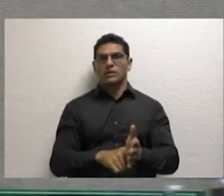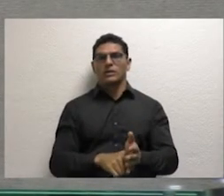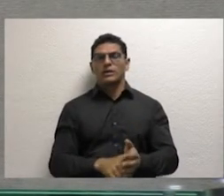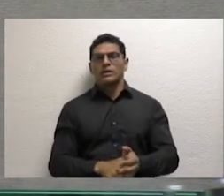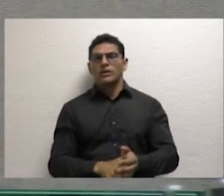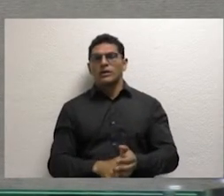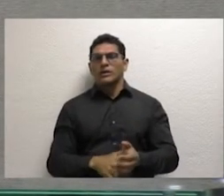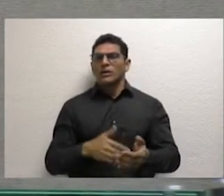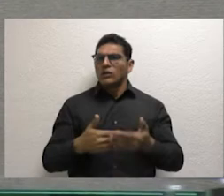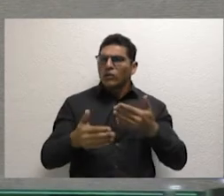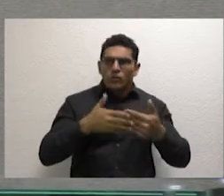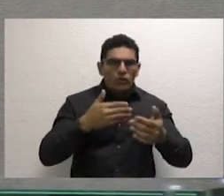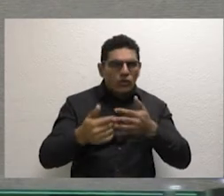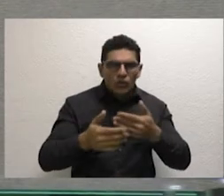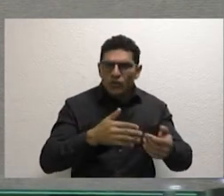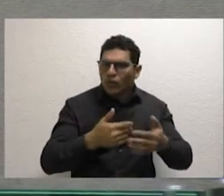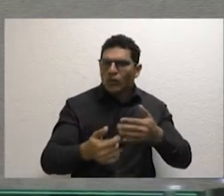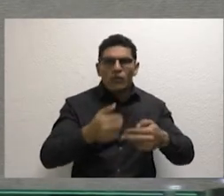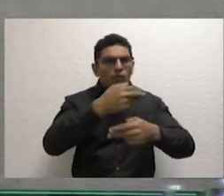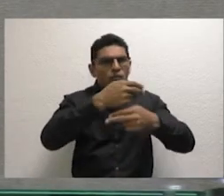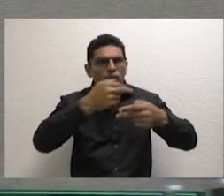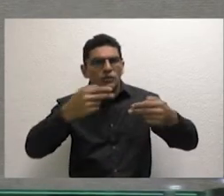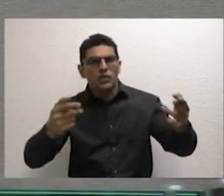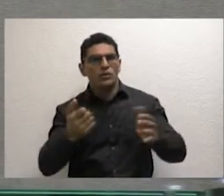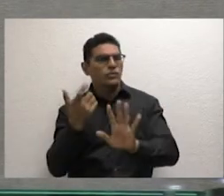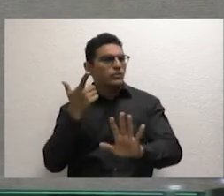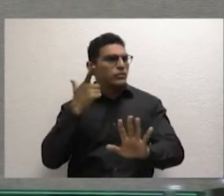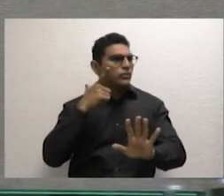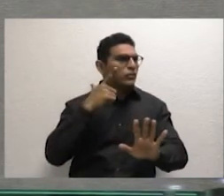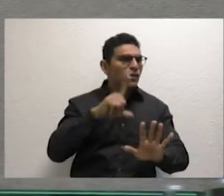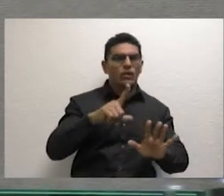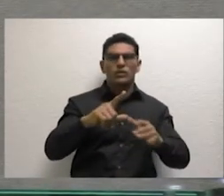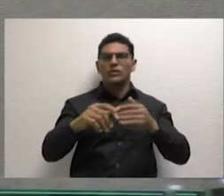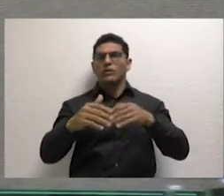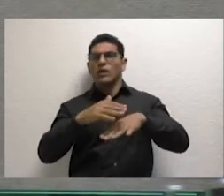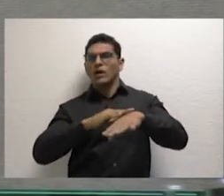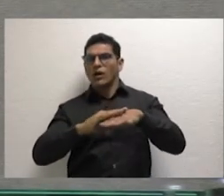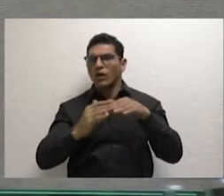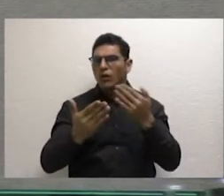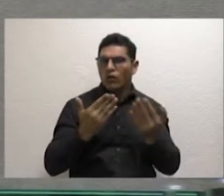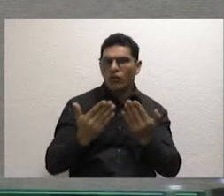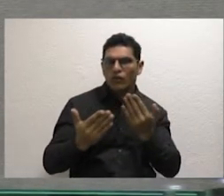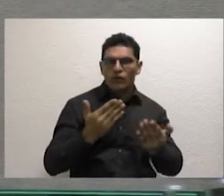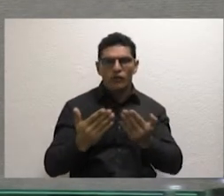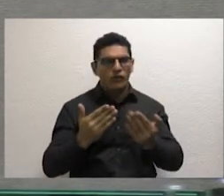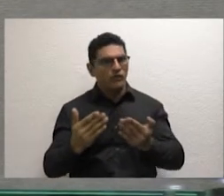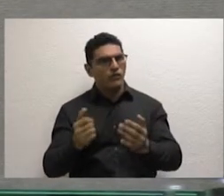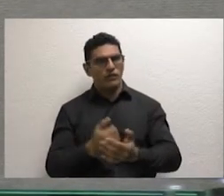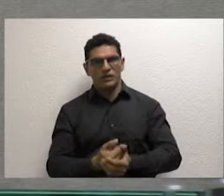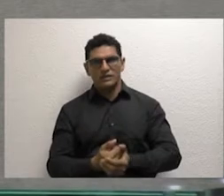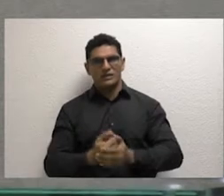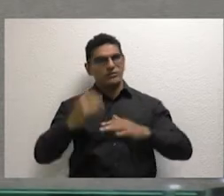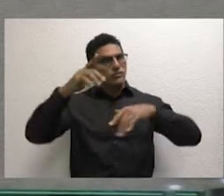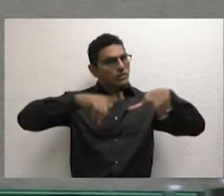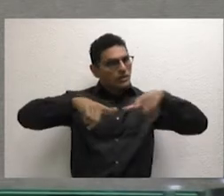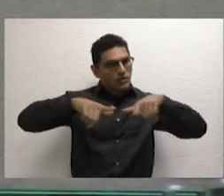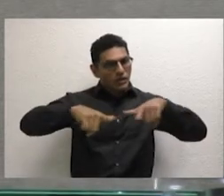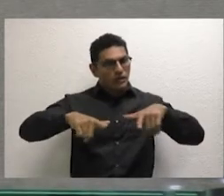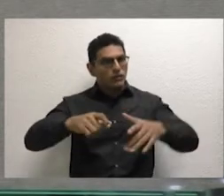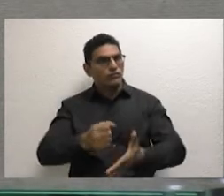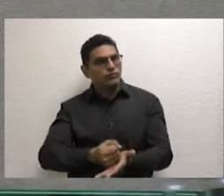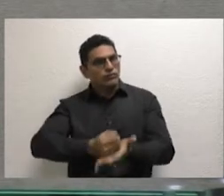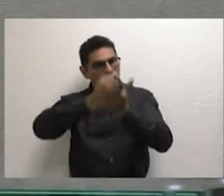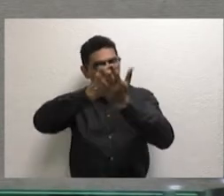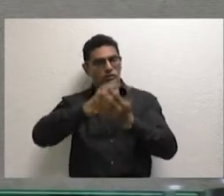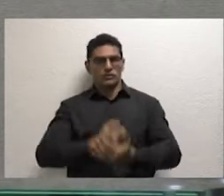mensagem governamental que chegue aqui que seja fruto de um acordo com a categoria ela vai ter o nosso apoio e eu acho que não